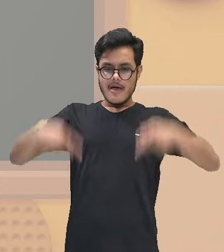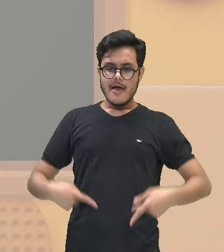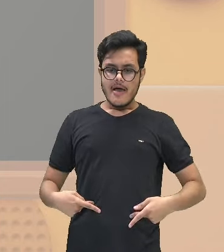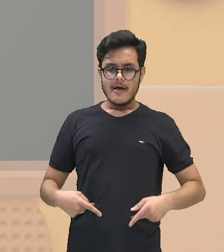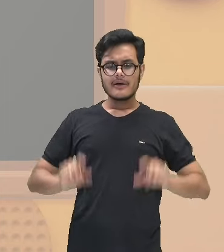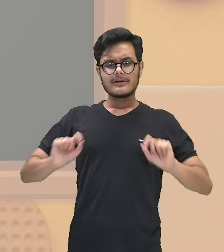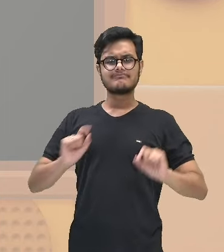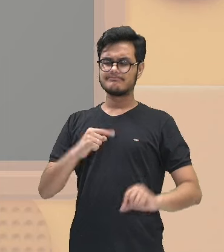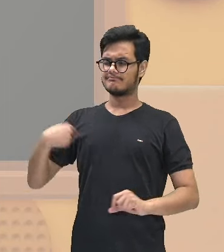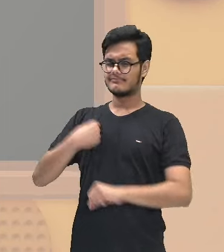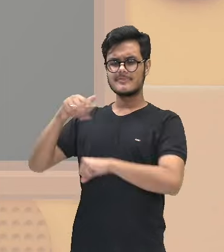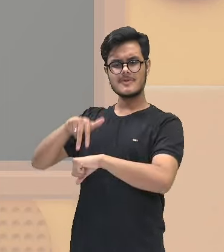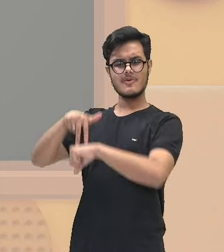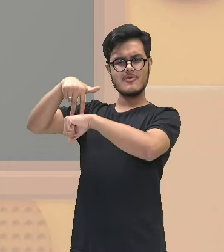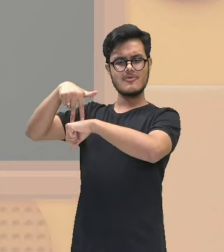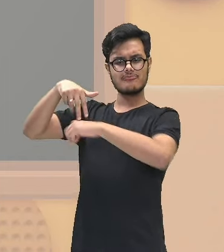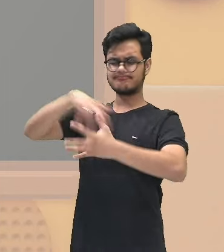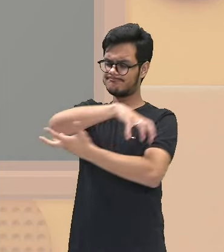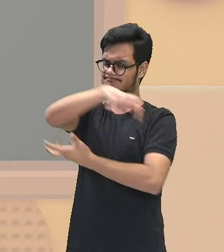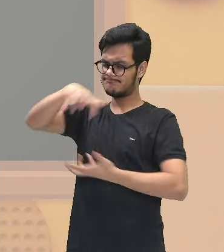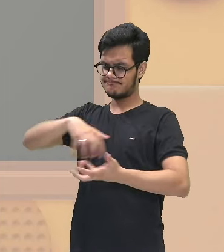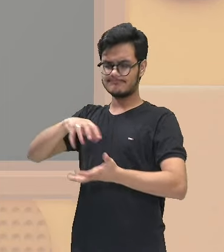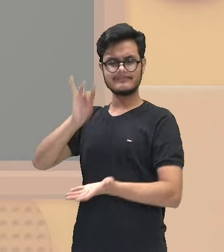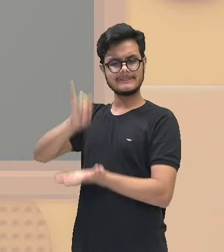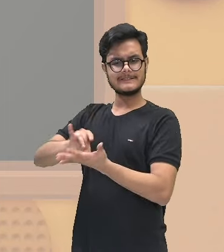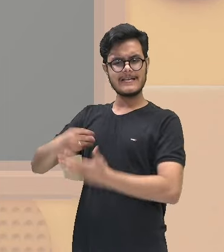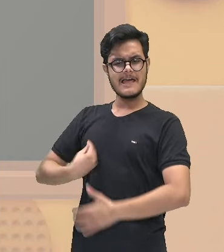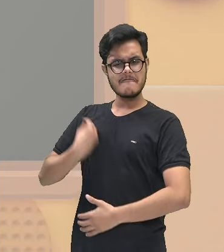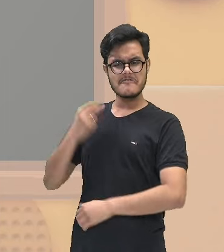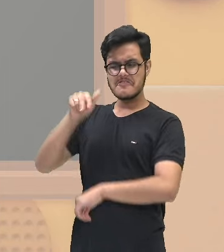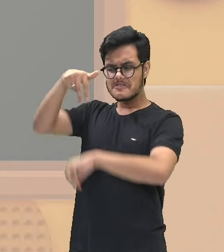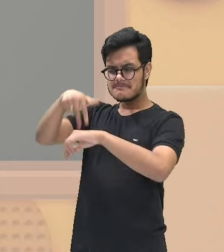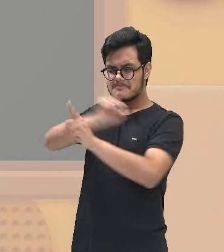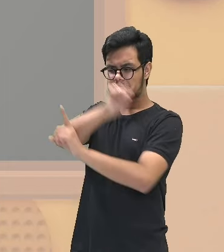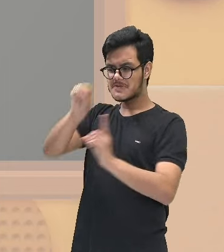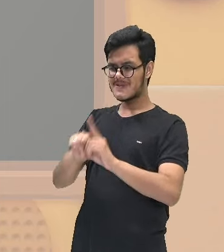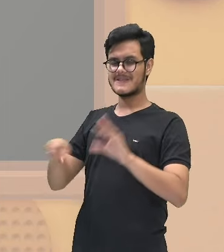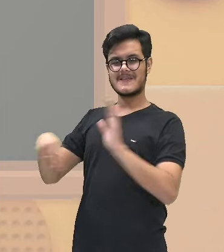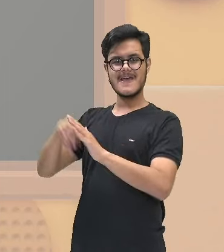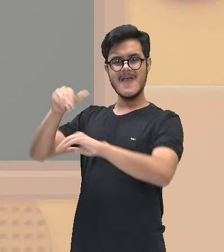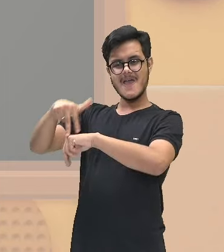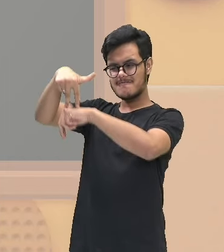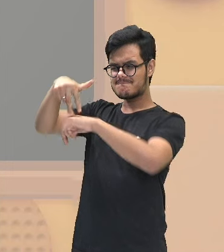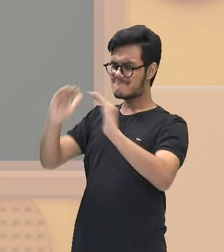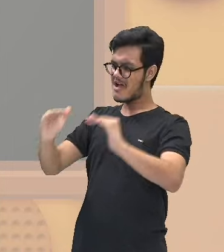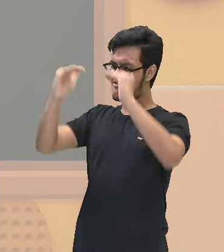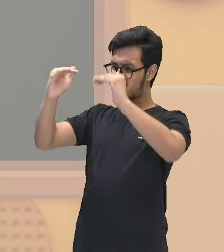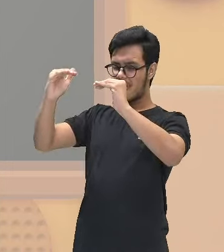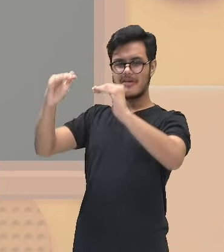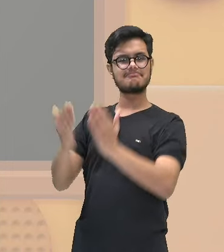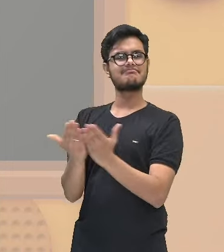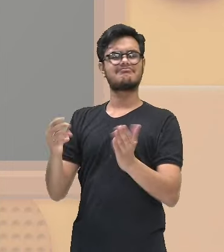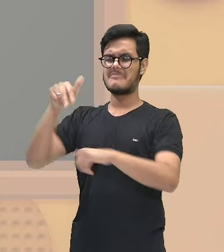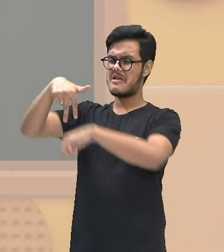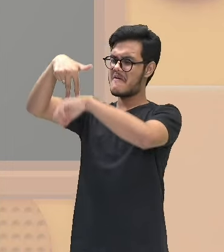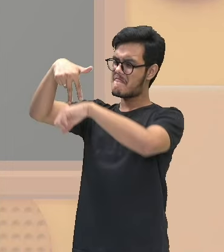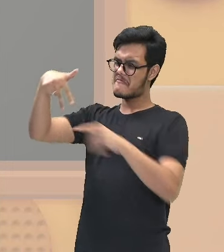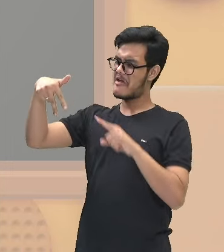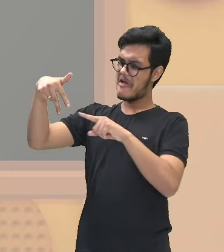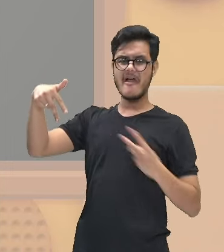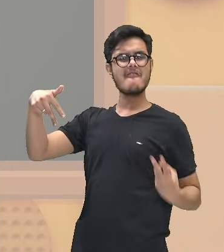o quê? O homem sendo o centro das questões, o centro ali da razão, ele deve ser